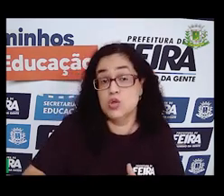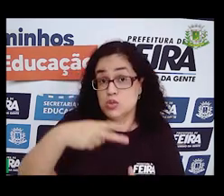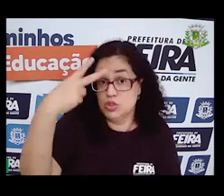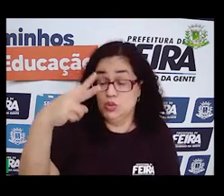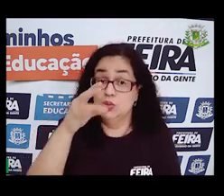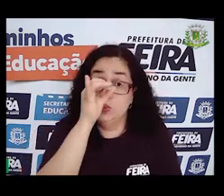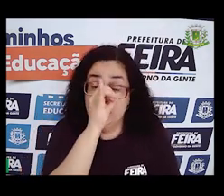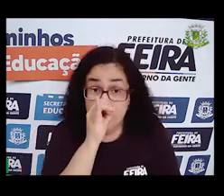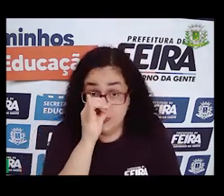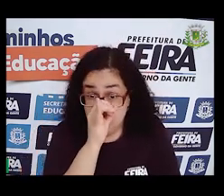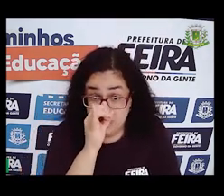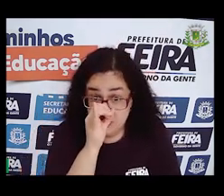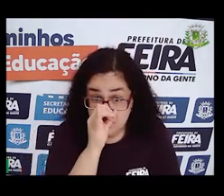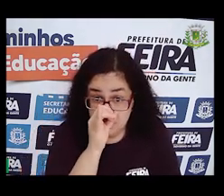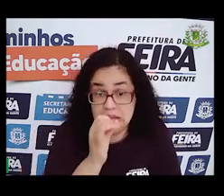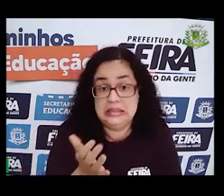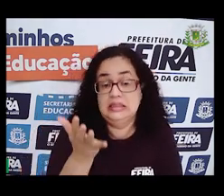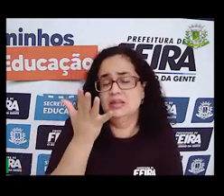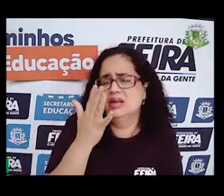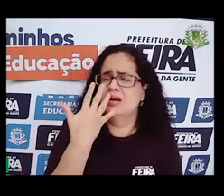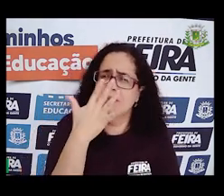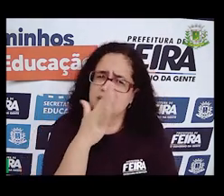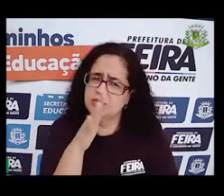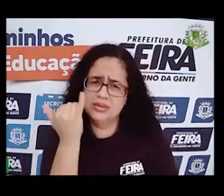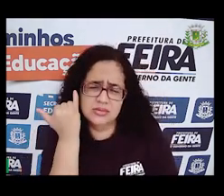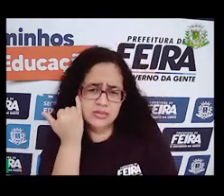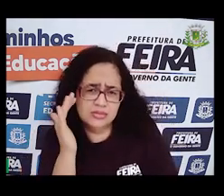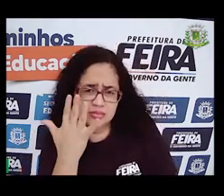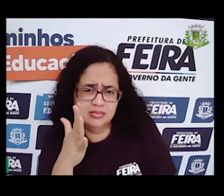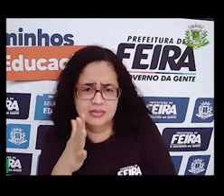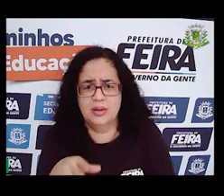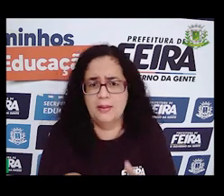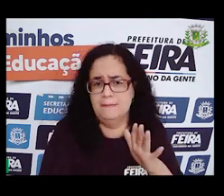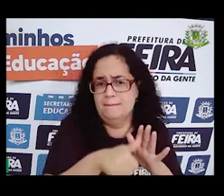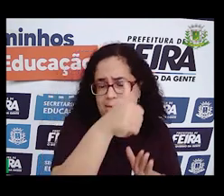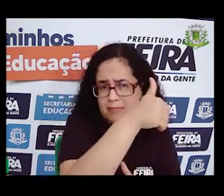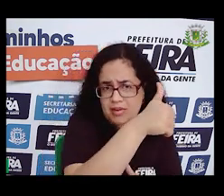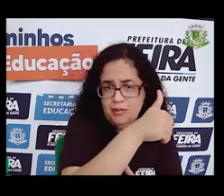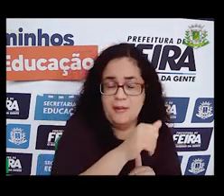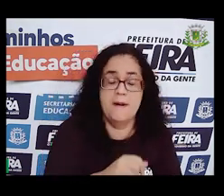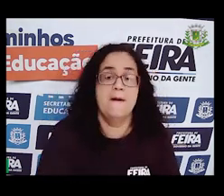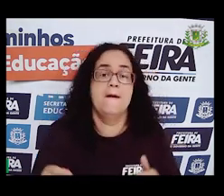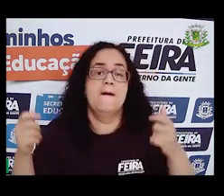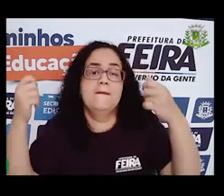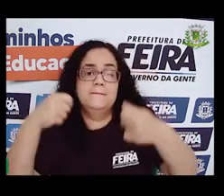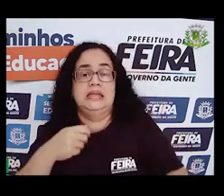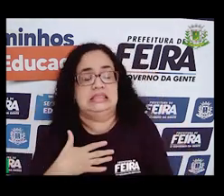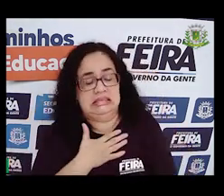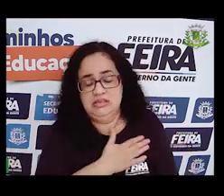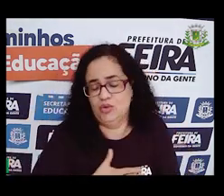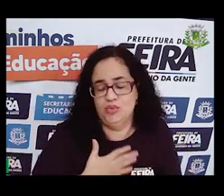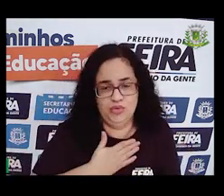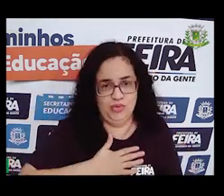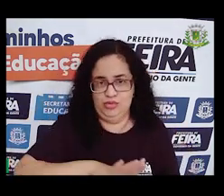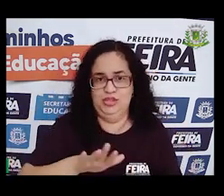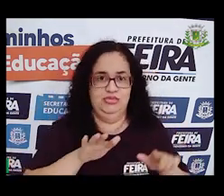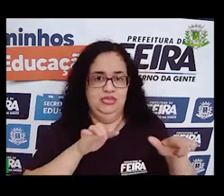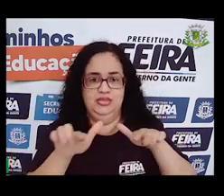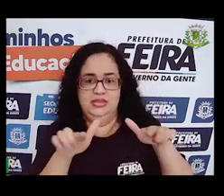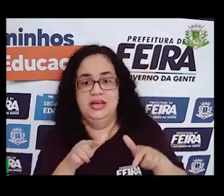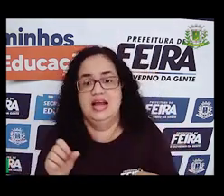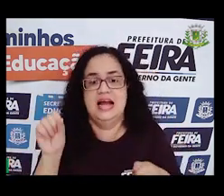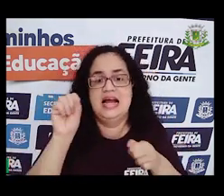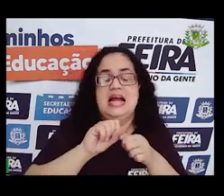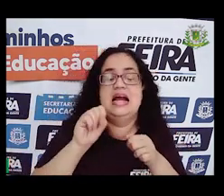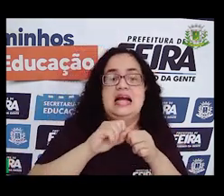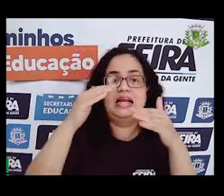O segundo porquinho, que era menos preguiçoso que o primeiro, mas que tampouco gostava de trabalhar,